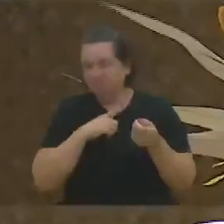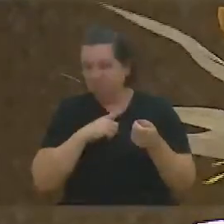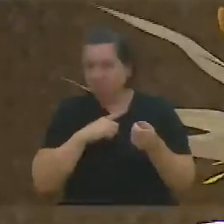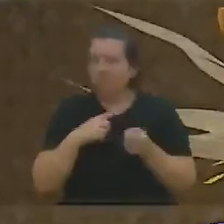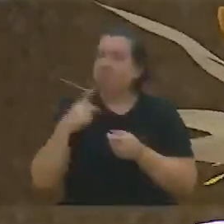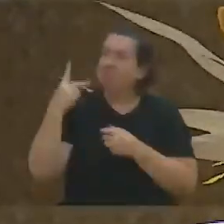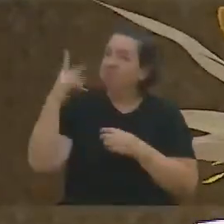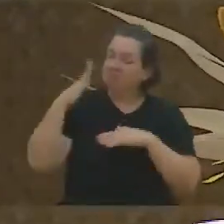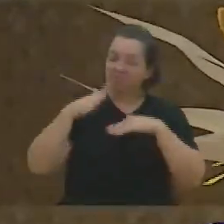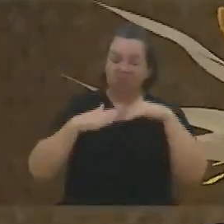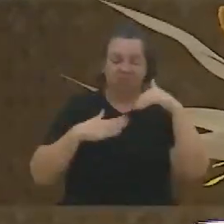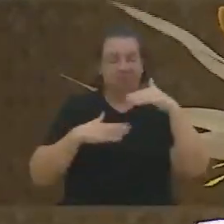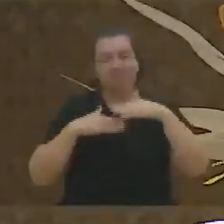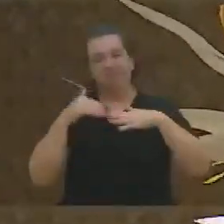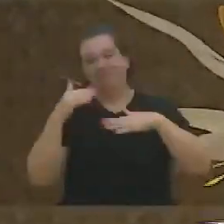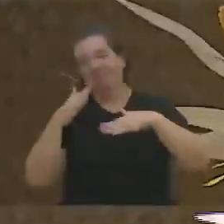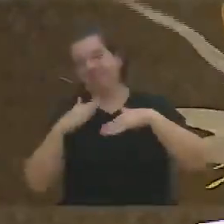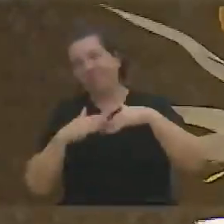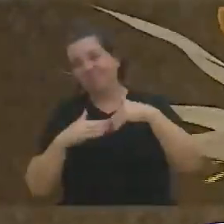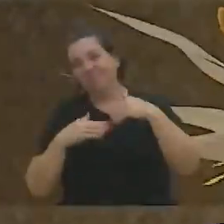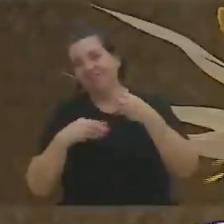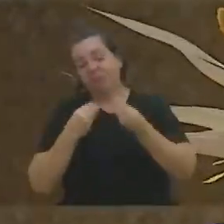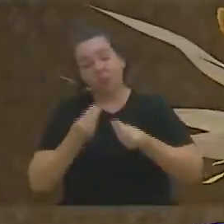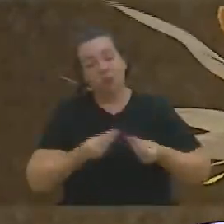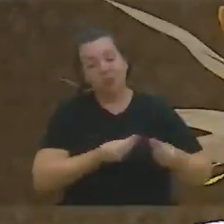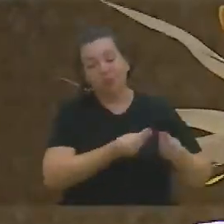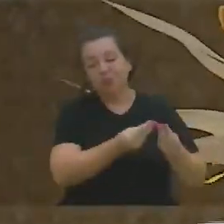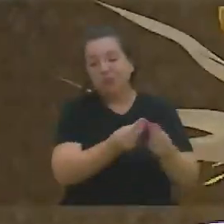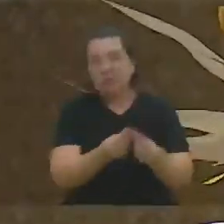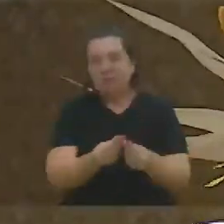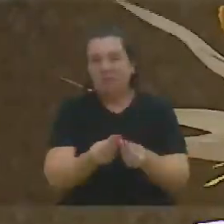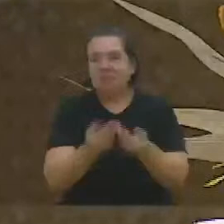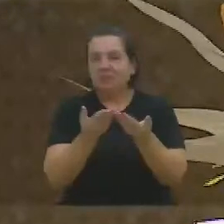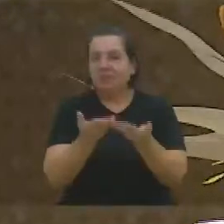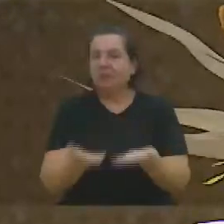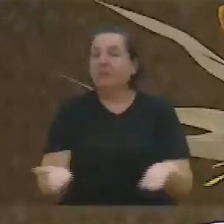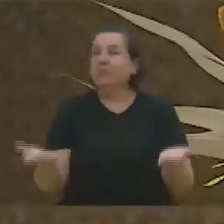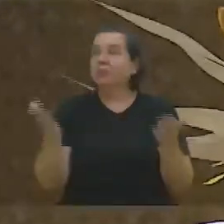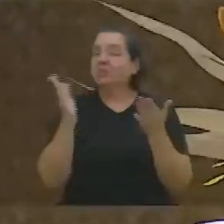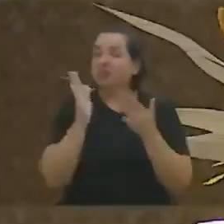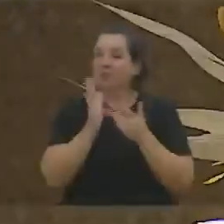vossas obras aos pés e